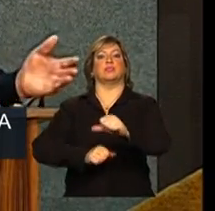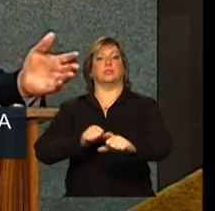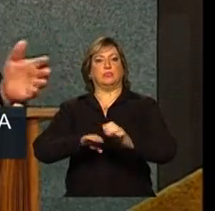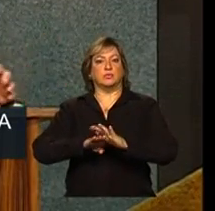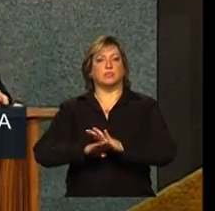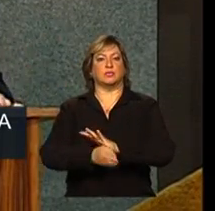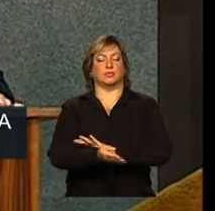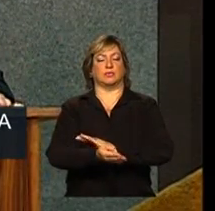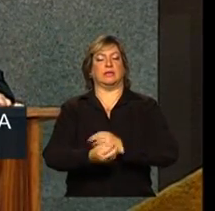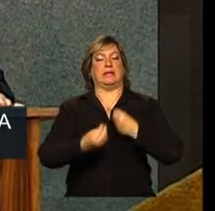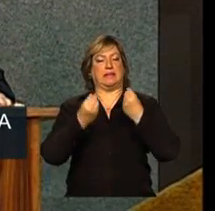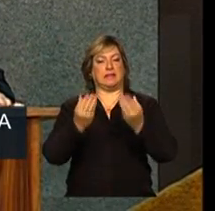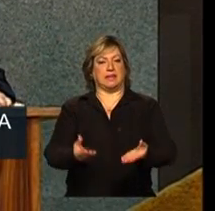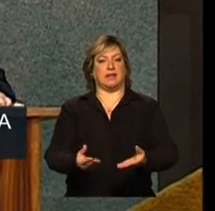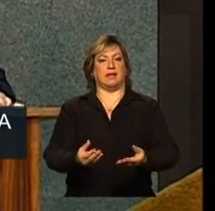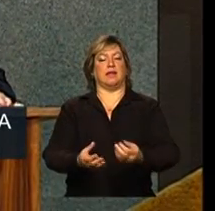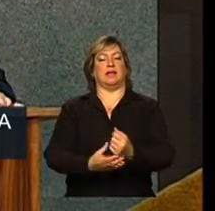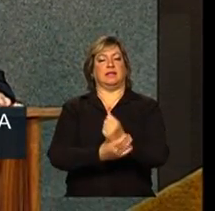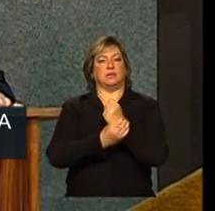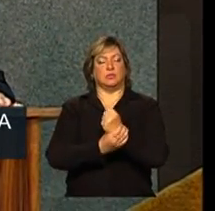de garantia de direitos